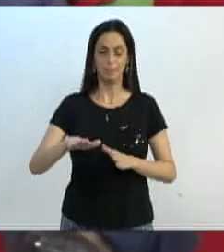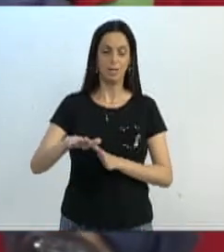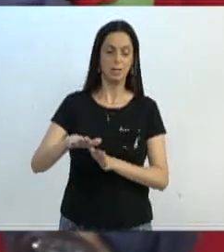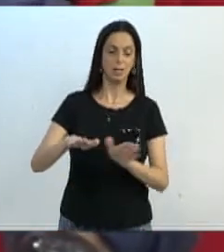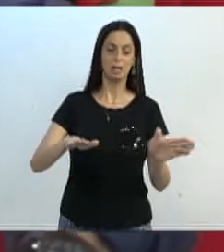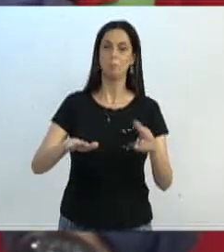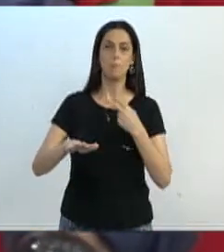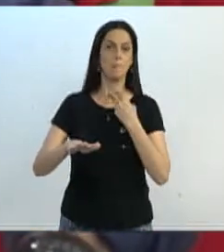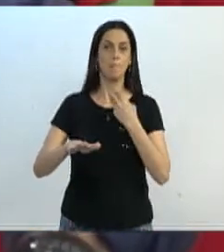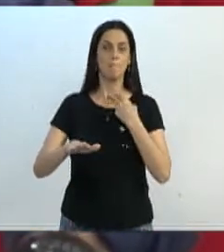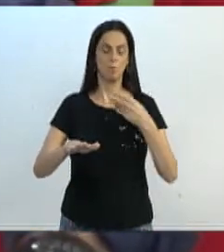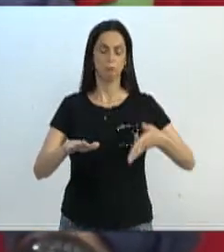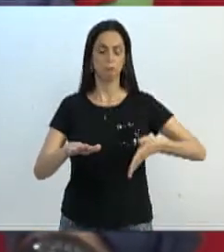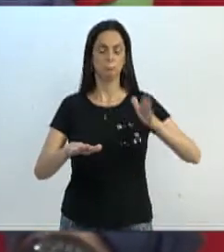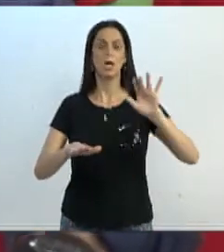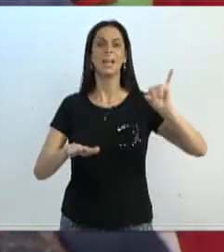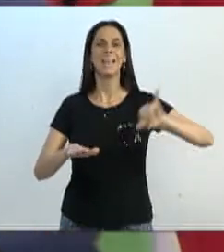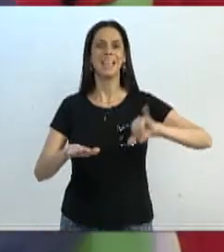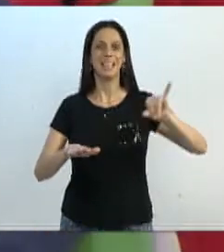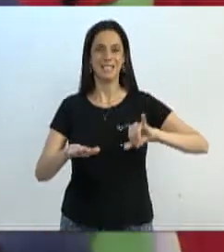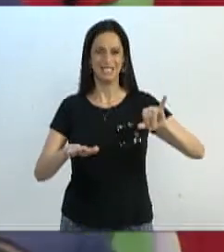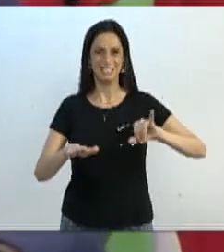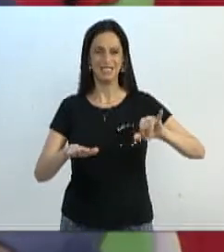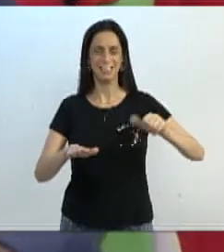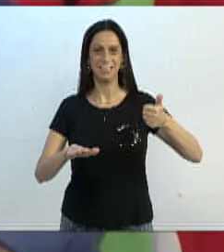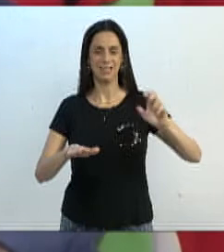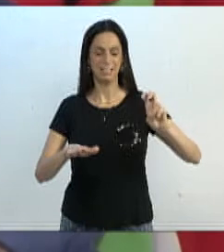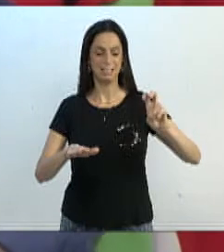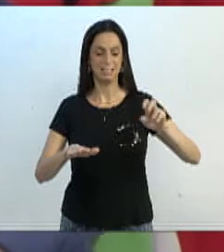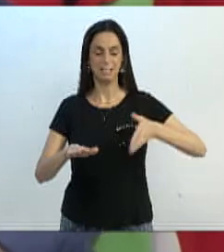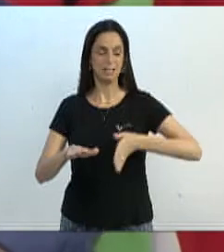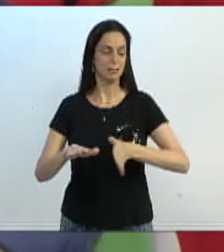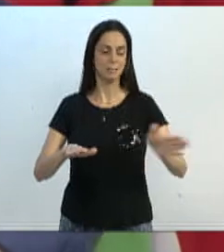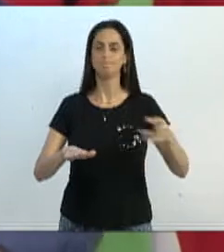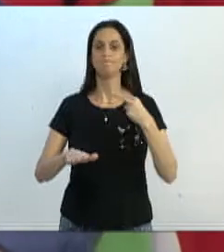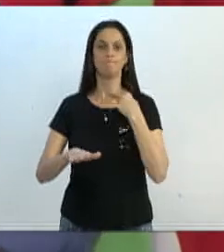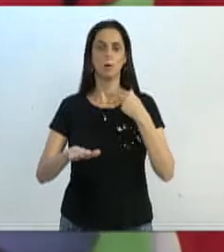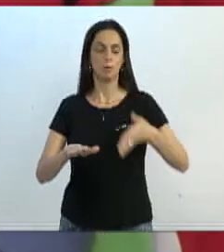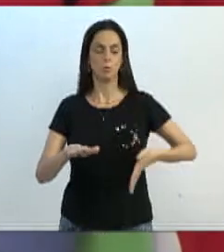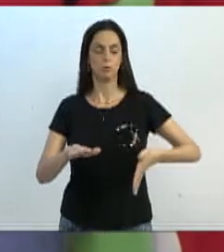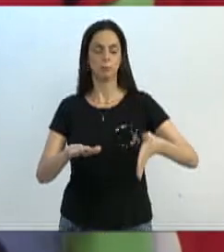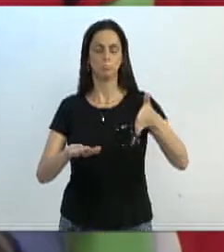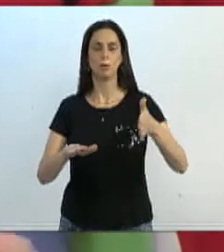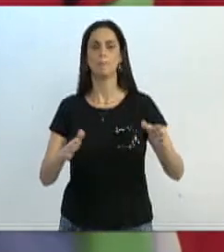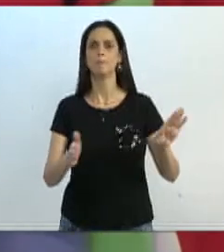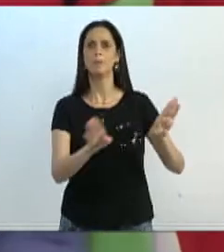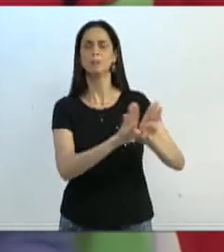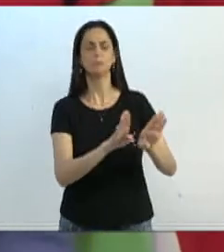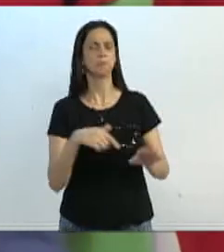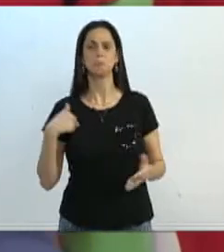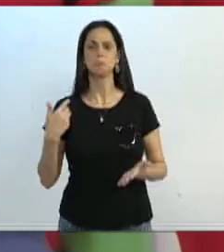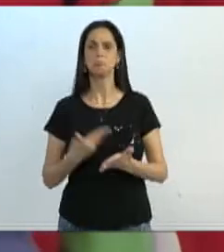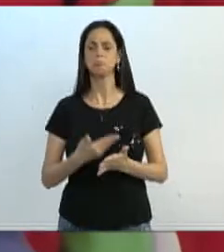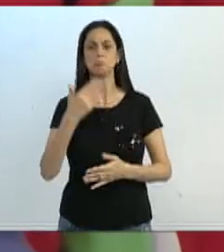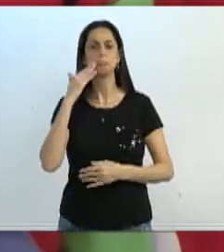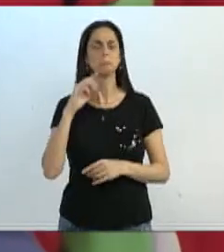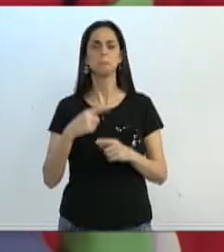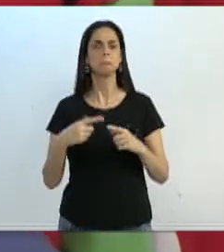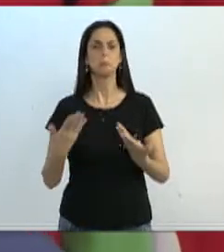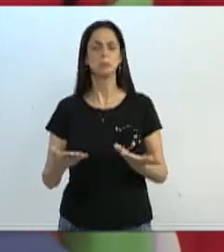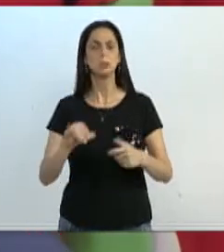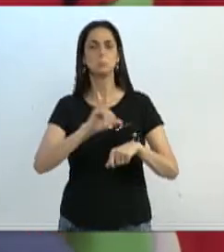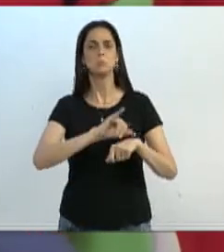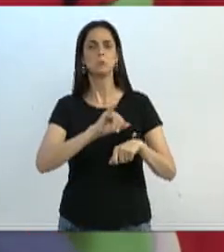automaticamente sai na Royal, antiga Royal, com a Rua 7. Eu não consegui entender o